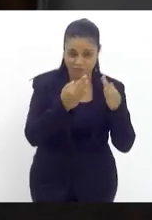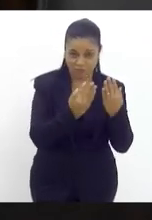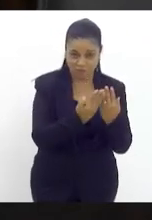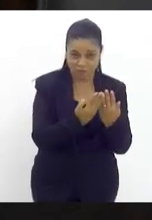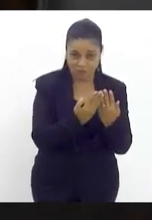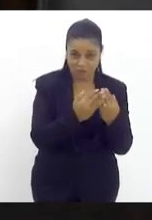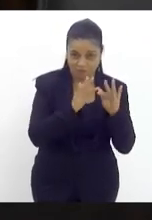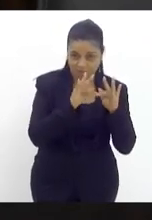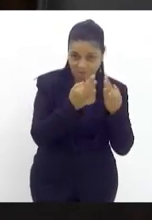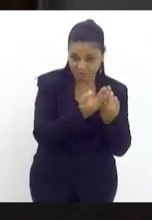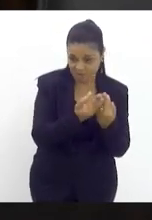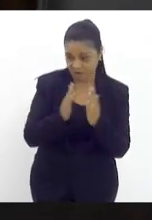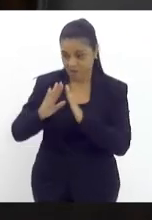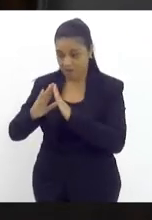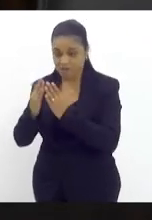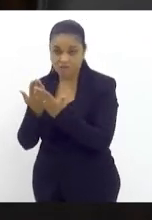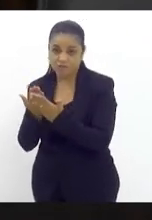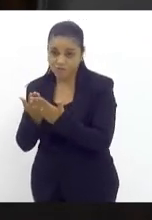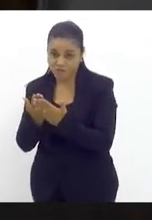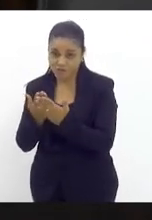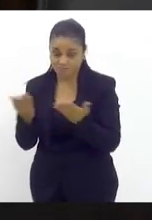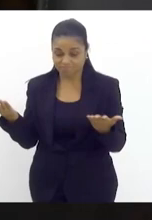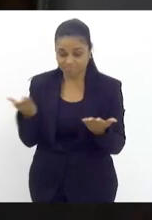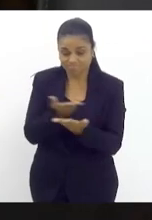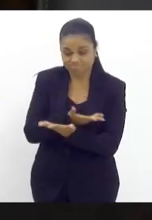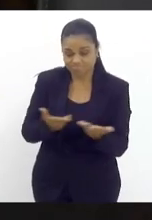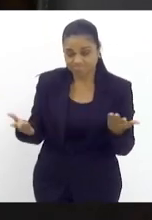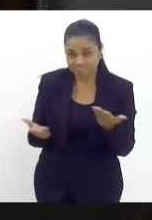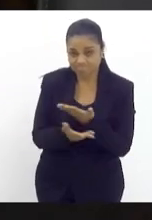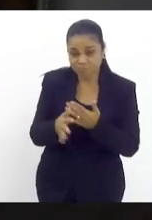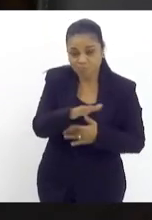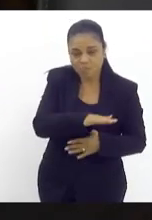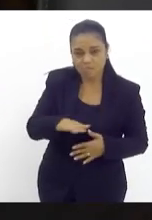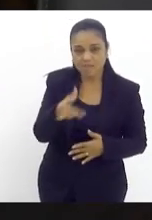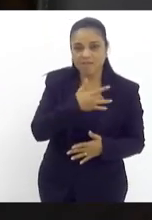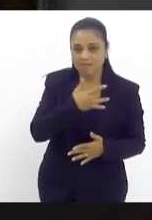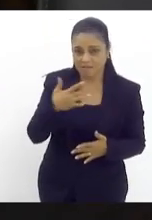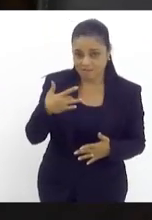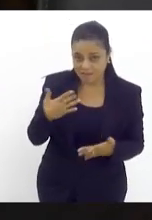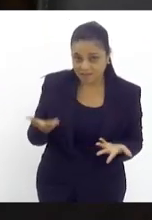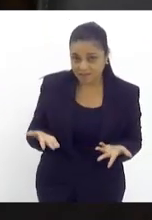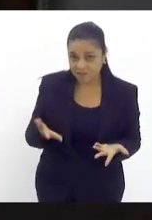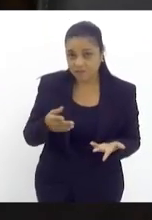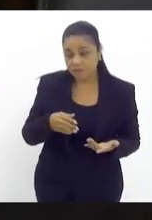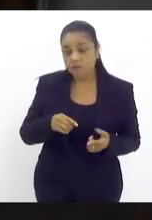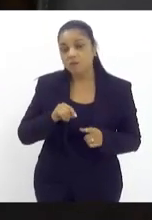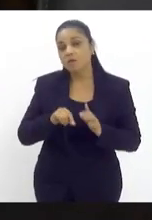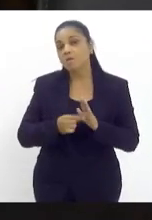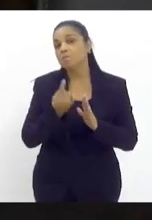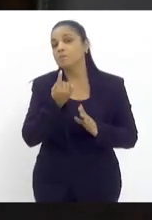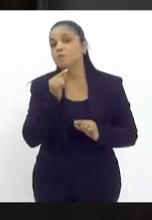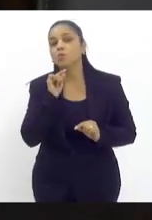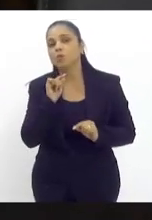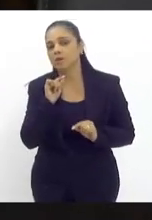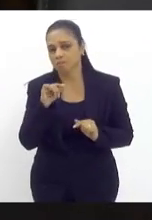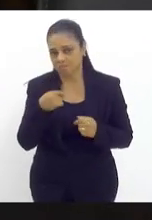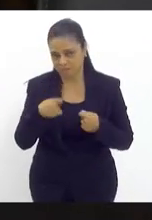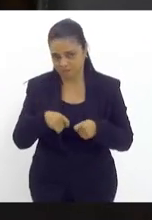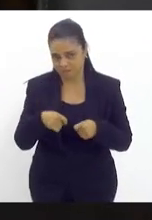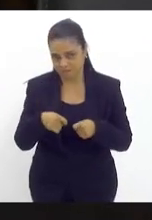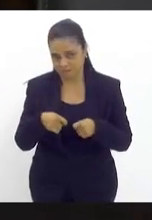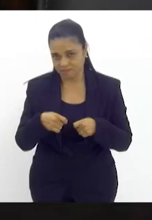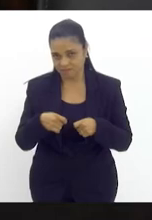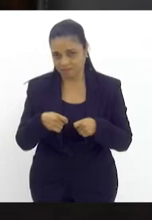nesse ambiente saudável. Agora, qual é a primeira coisa que a gente precisa fazer?